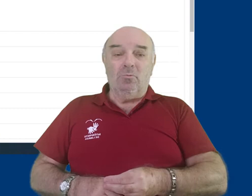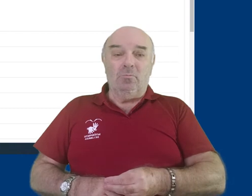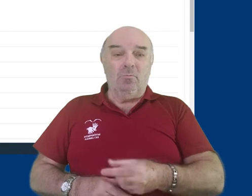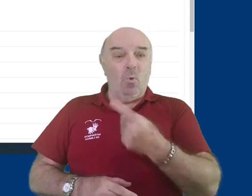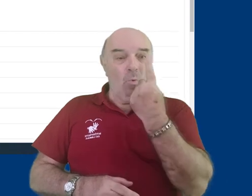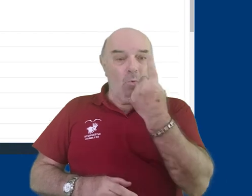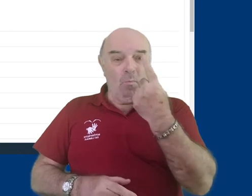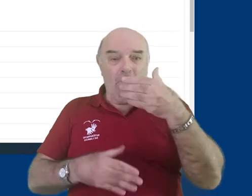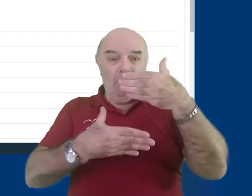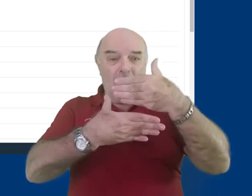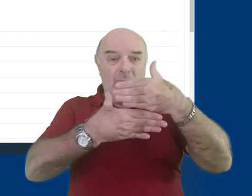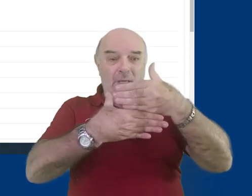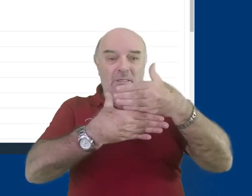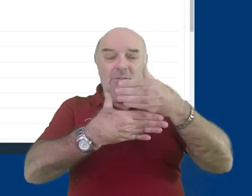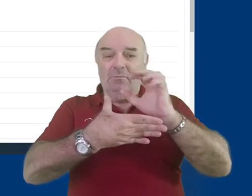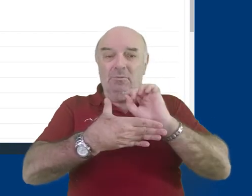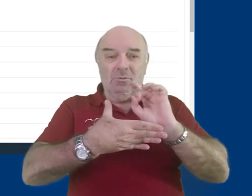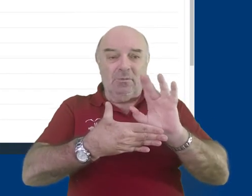questões em uma única página.